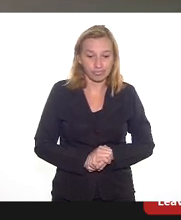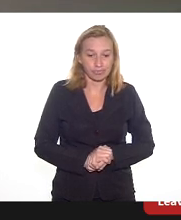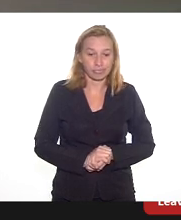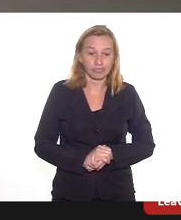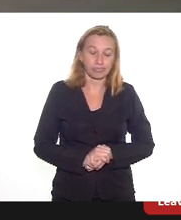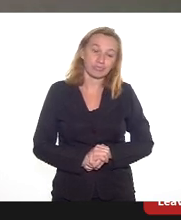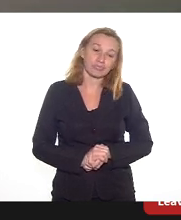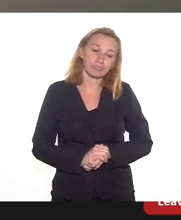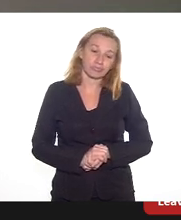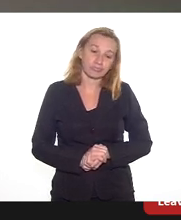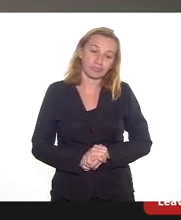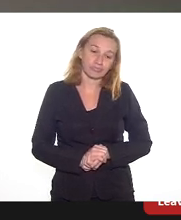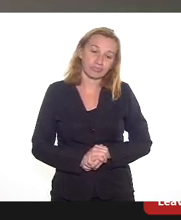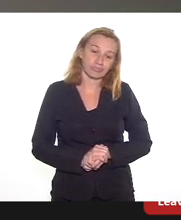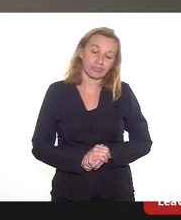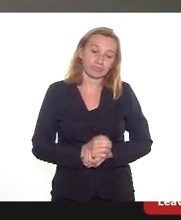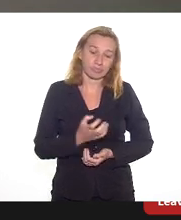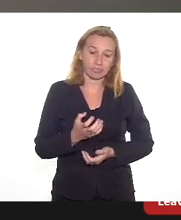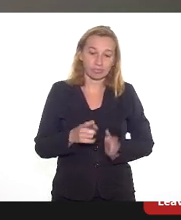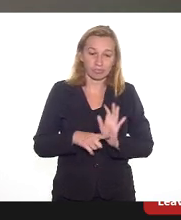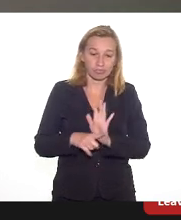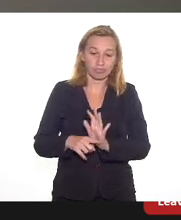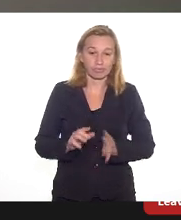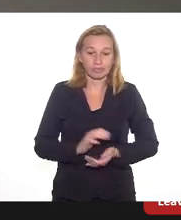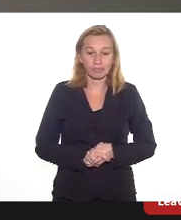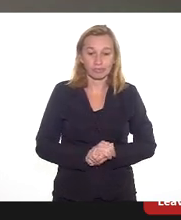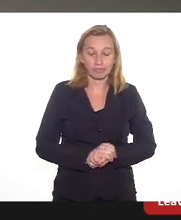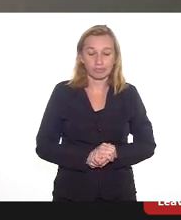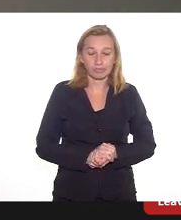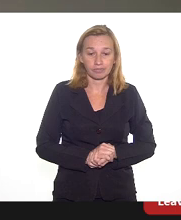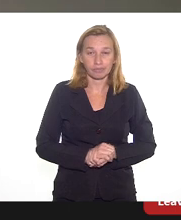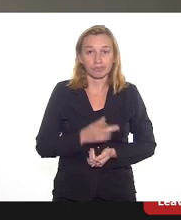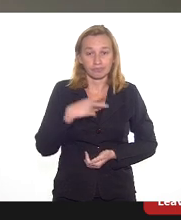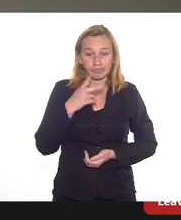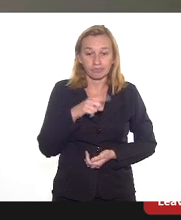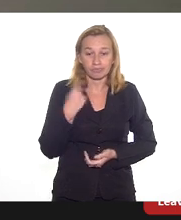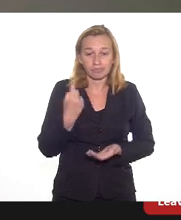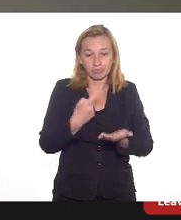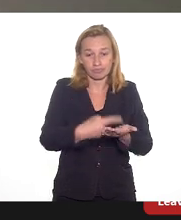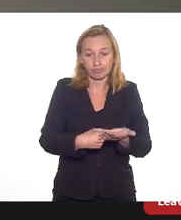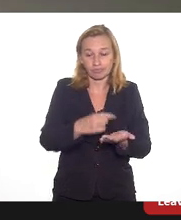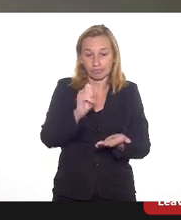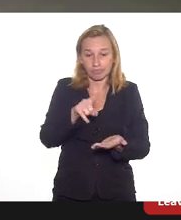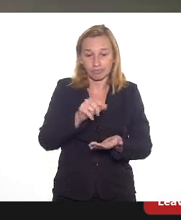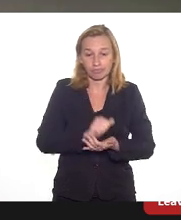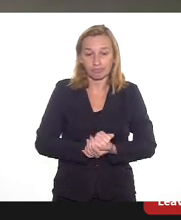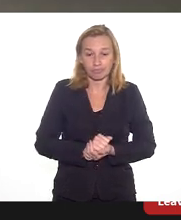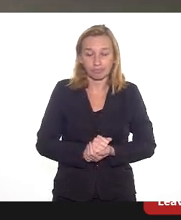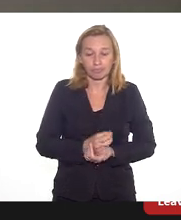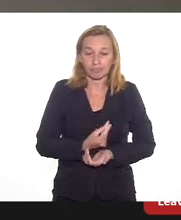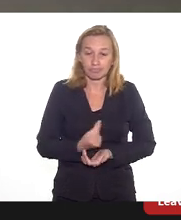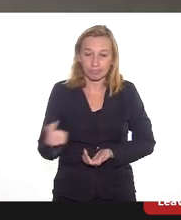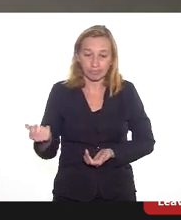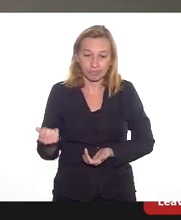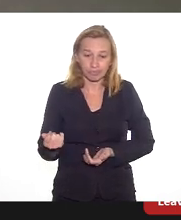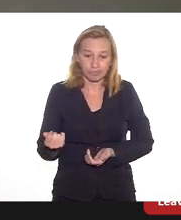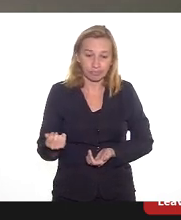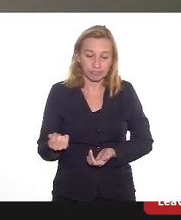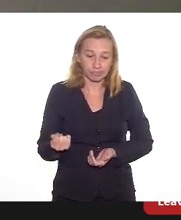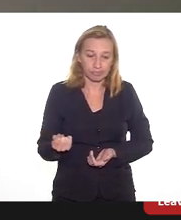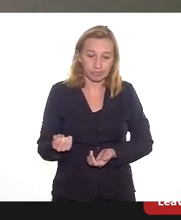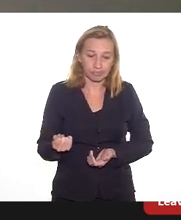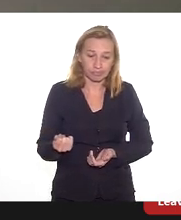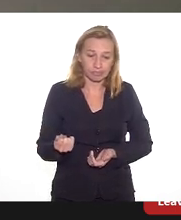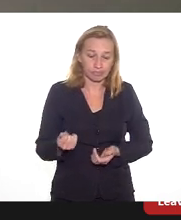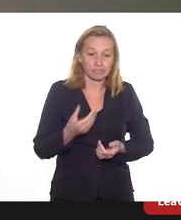mais do que nunca, a gente tem que atentar para isso. Mas reafirmar que o nosso compromisso é sair do regime, é brigar para